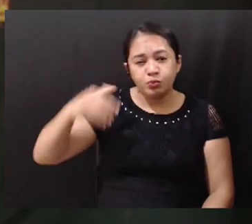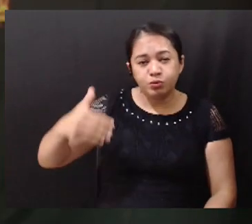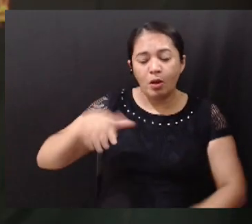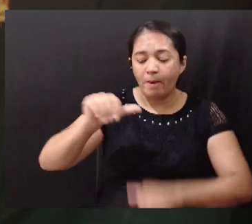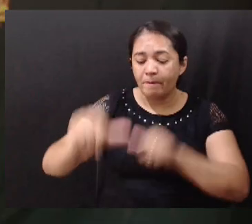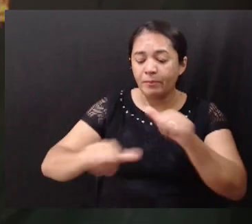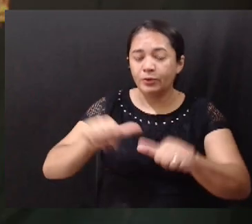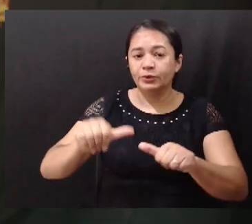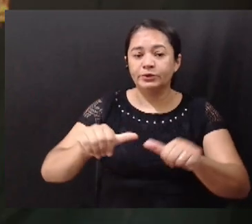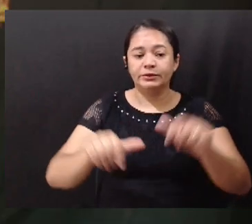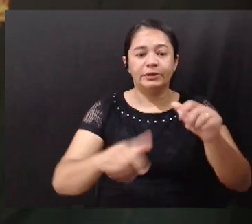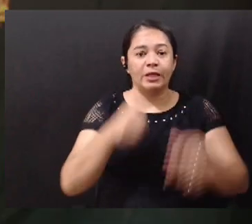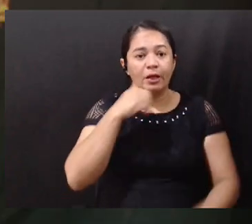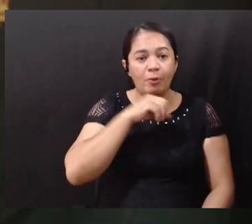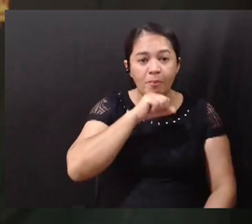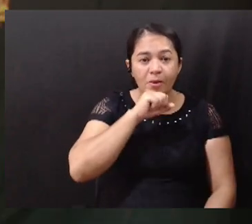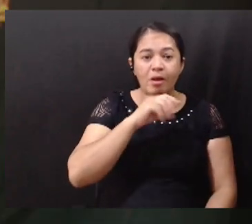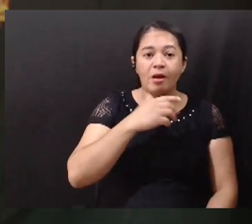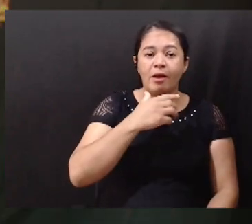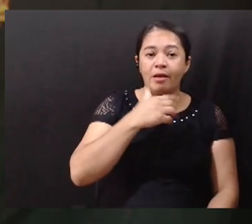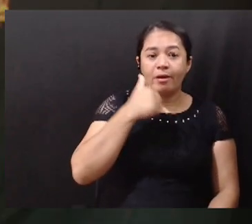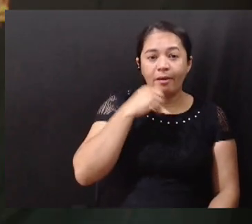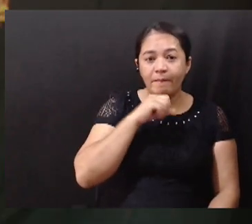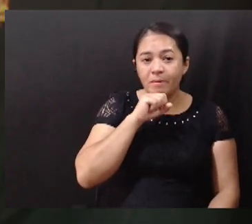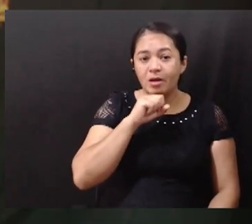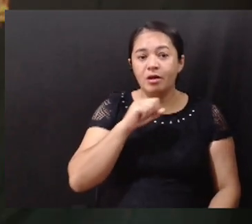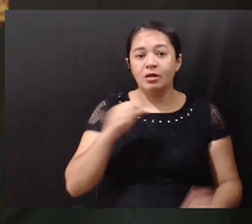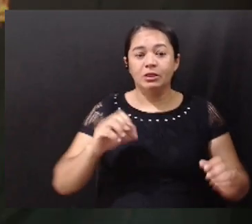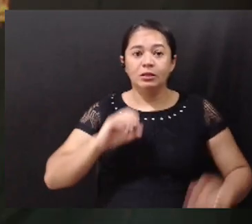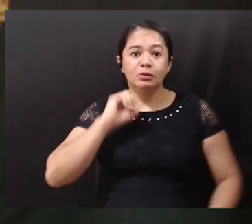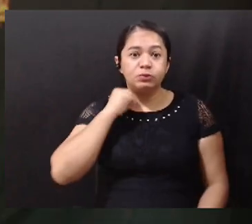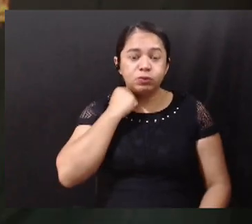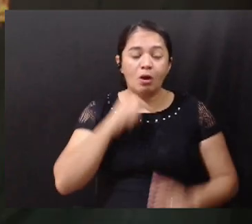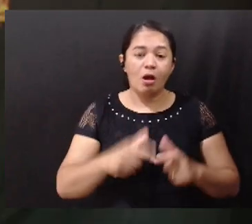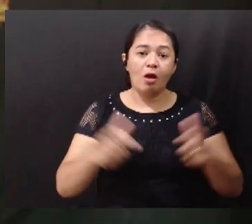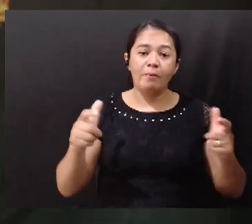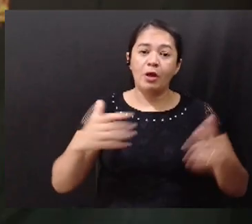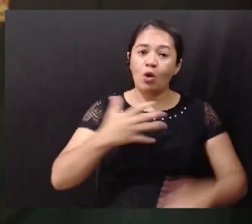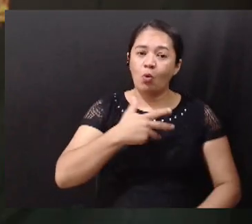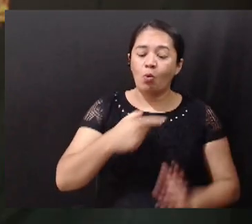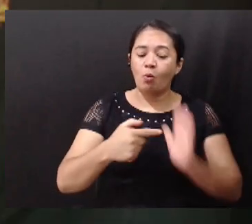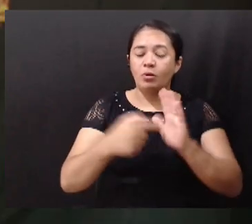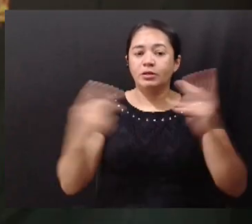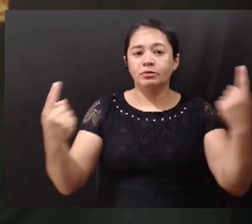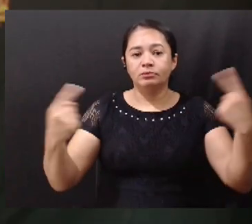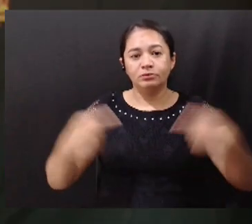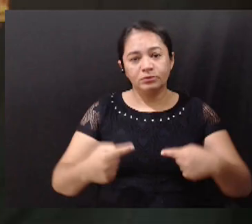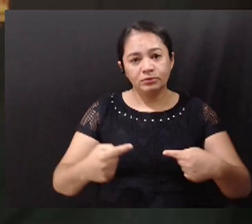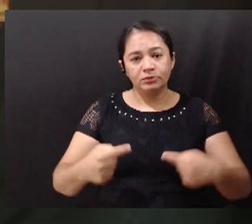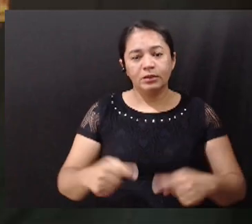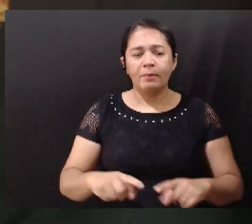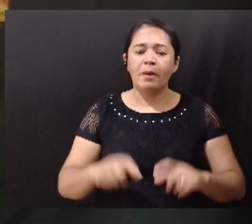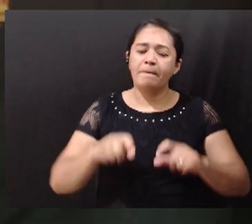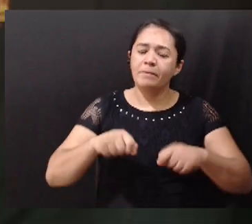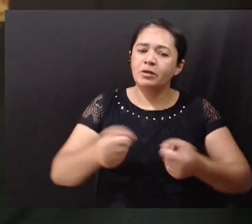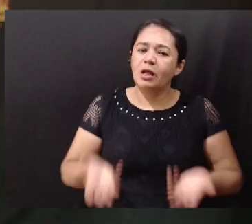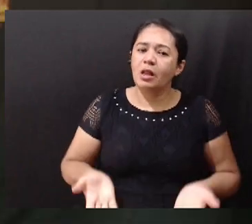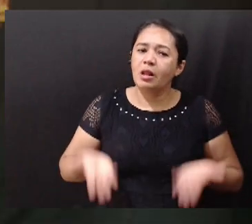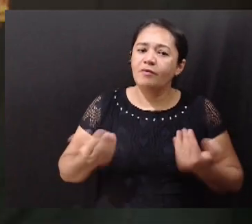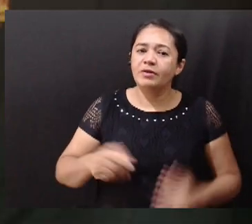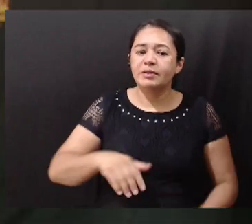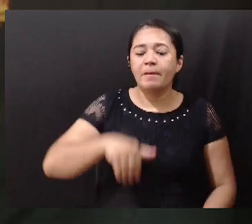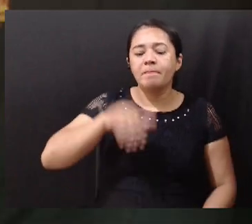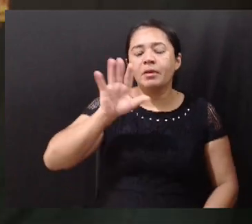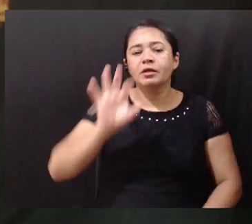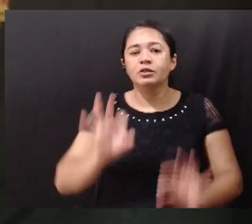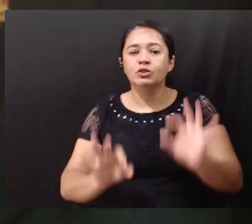e isso pode gerar comportamentos desafiadores. Mas é possível atravessar esse ciclo com mais leveza, mais organização e também